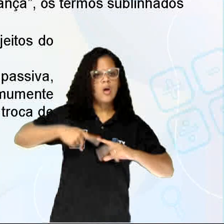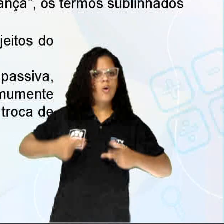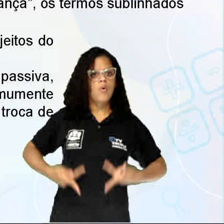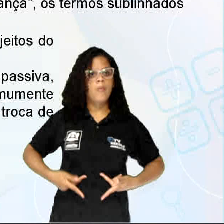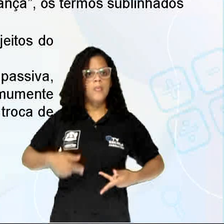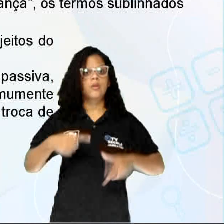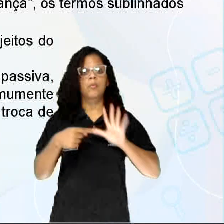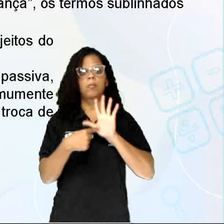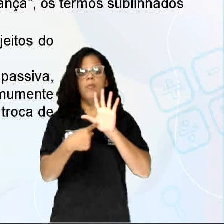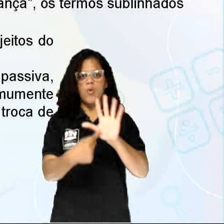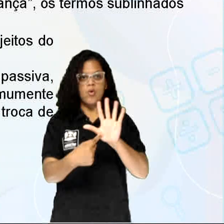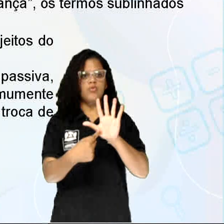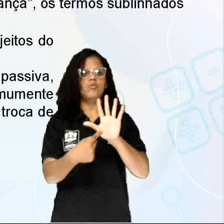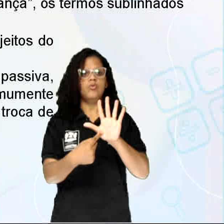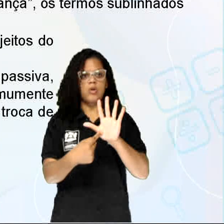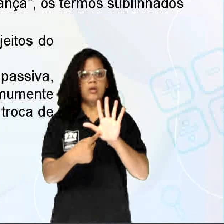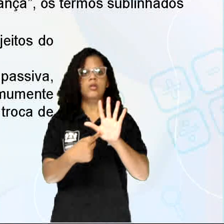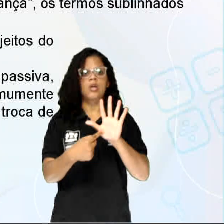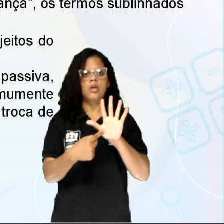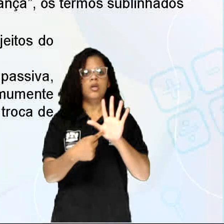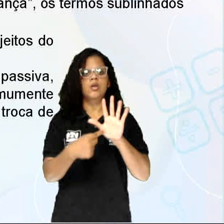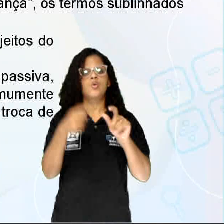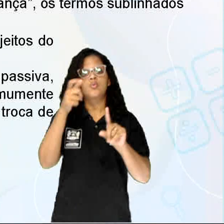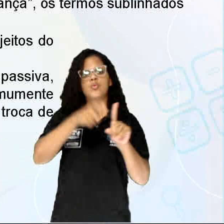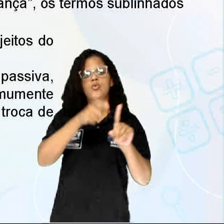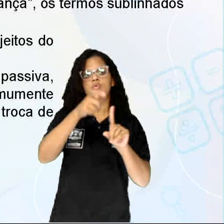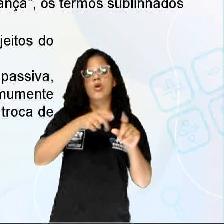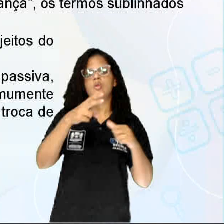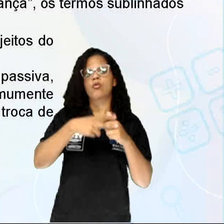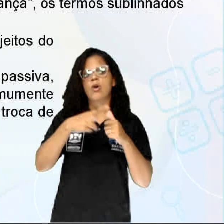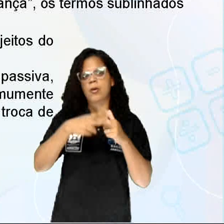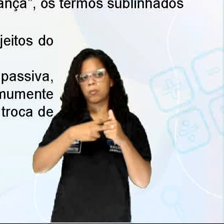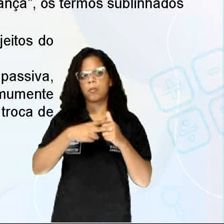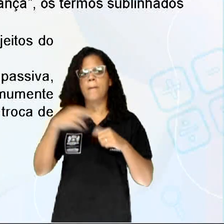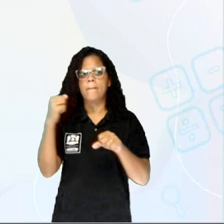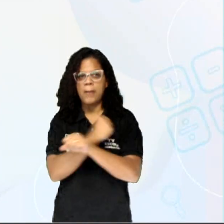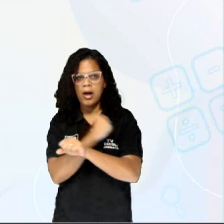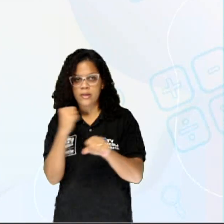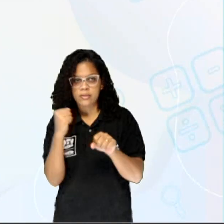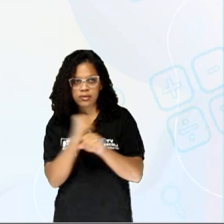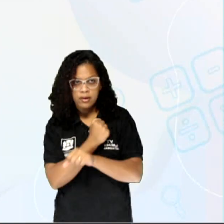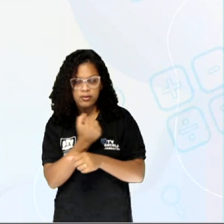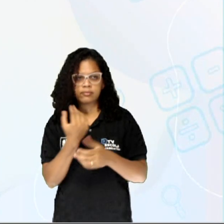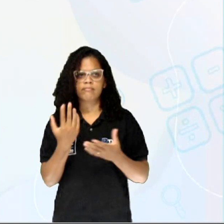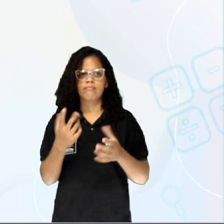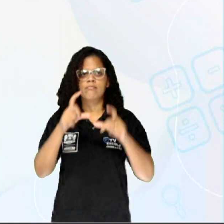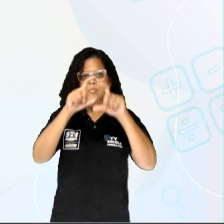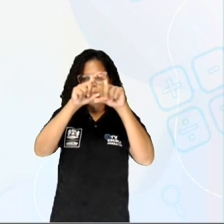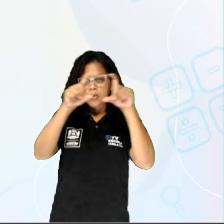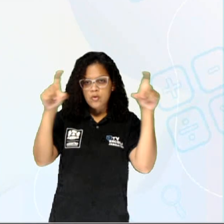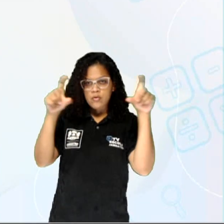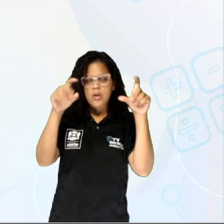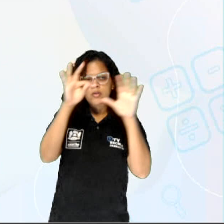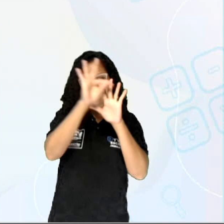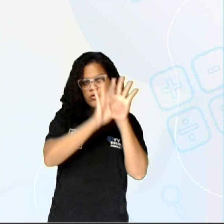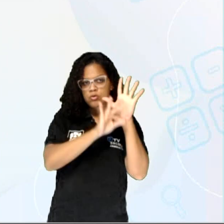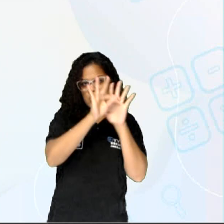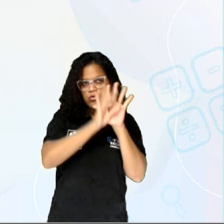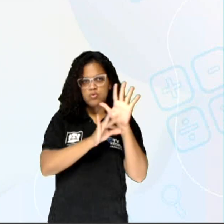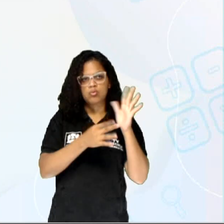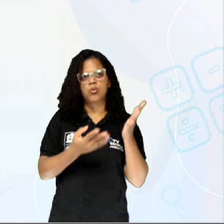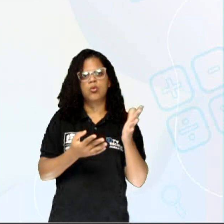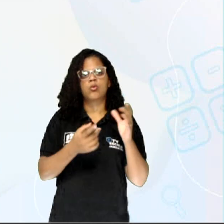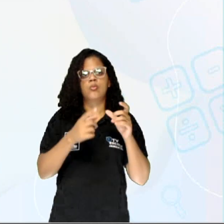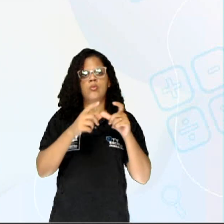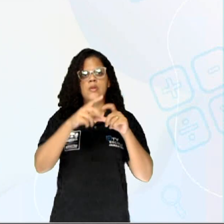sujeitos do verbo matar, presente no terceiro verso da primeira estrofe. Voltando lá, terceiro verso da